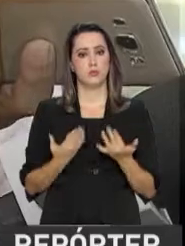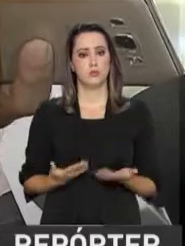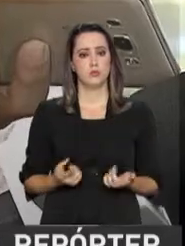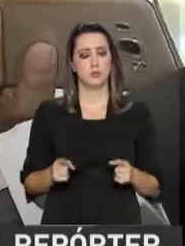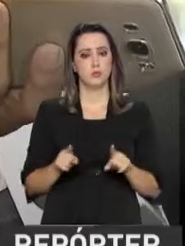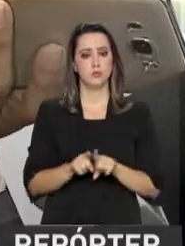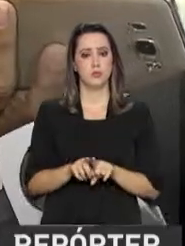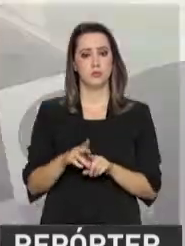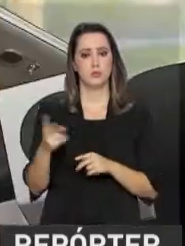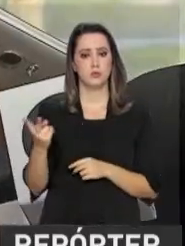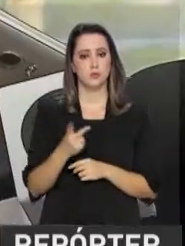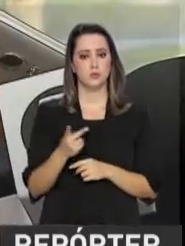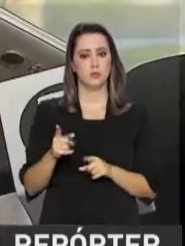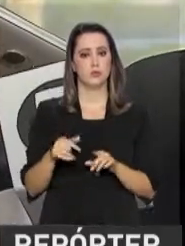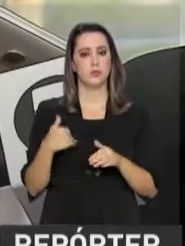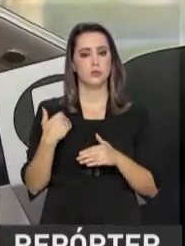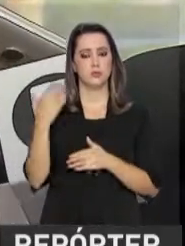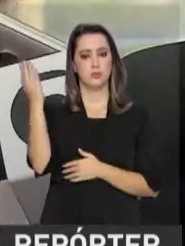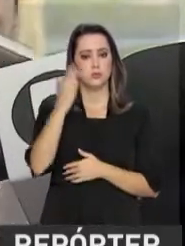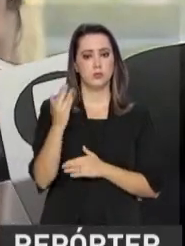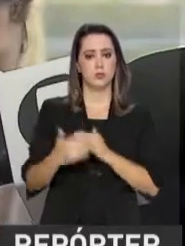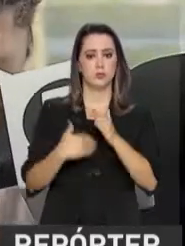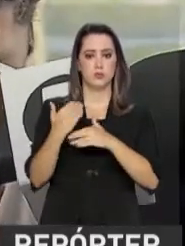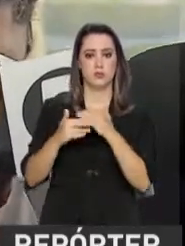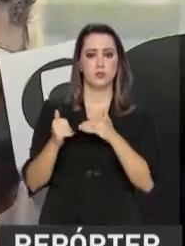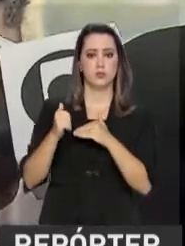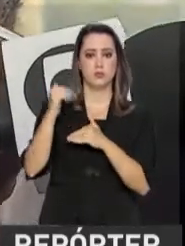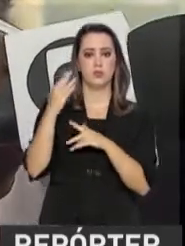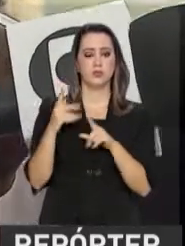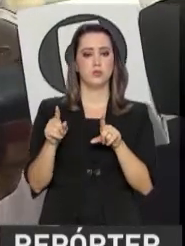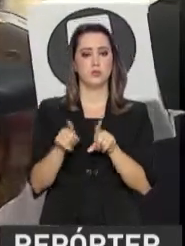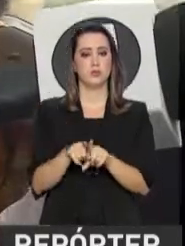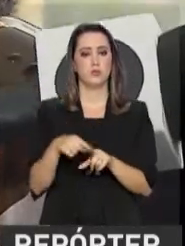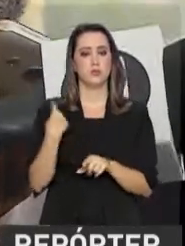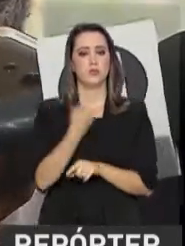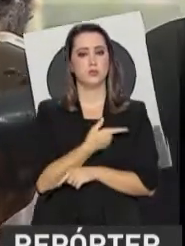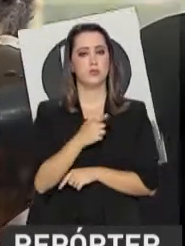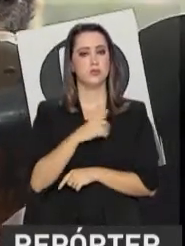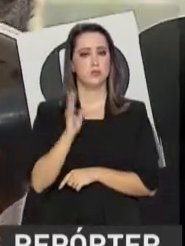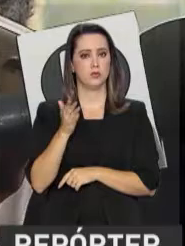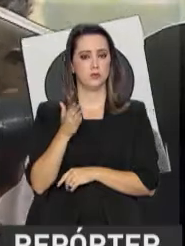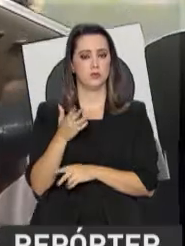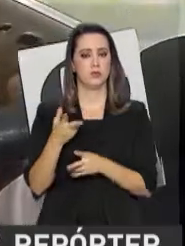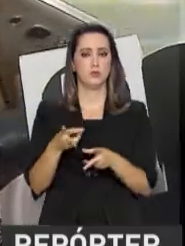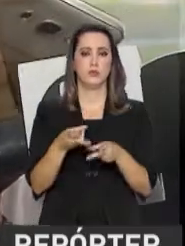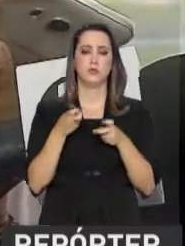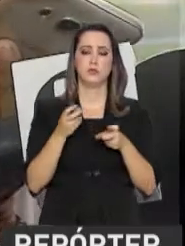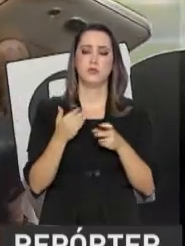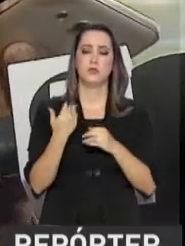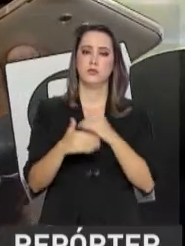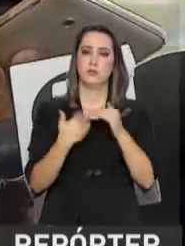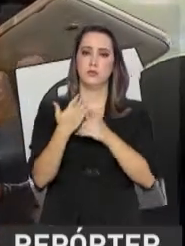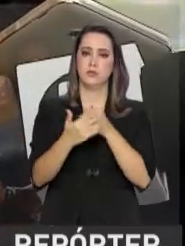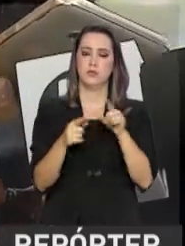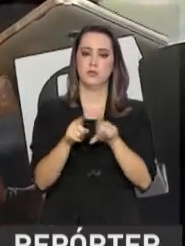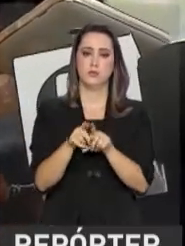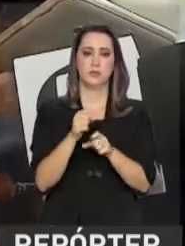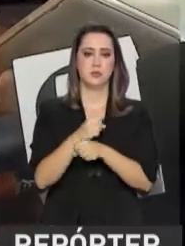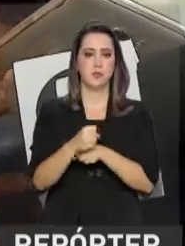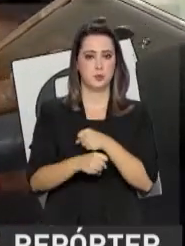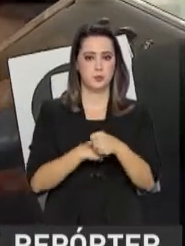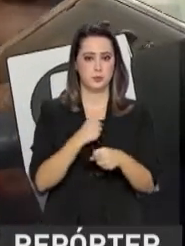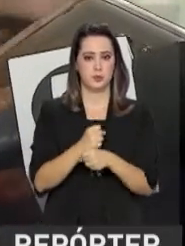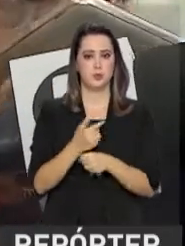as duas partes do país está crescendo mais do que o previsto nós temos já uma provisão revista de crescimento para o ano